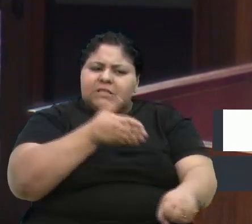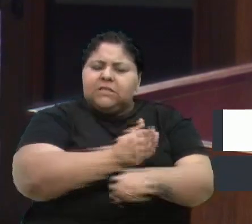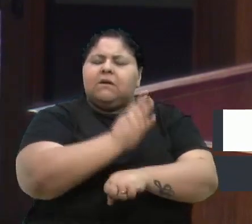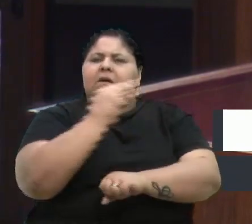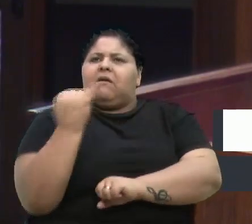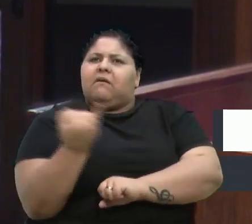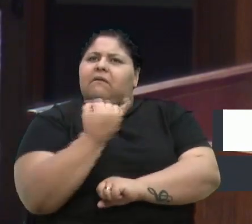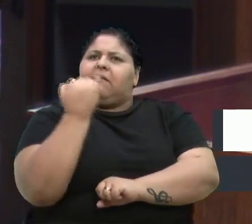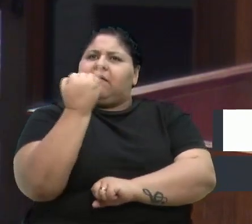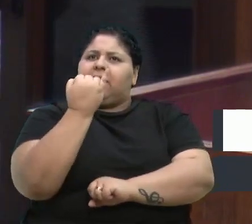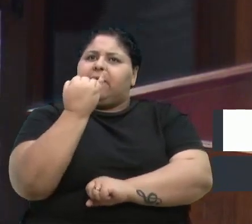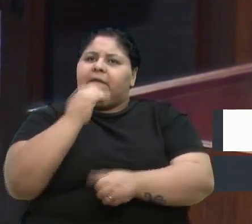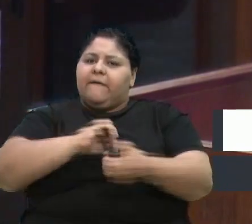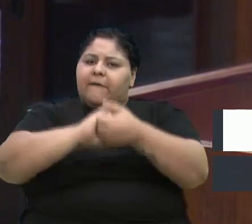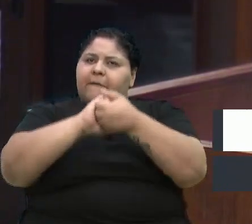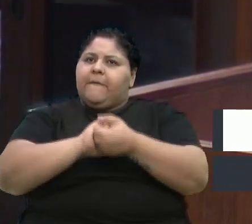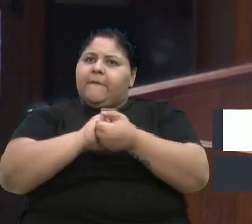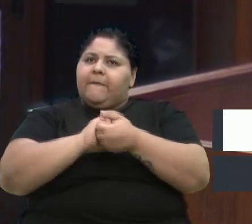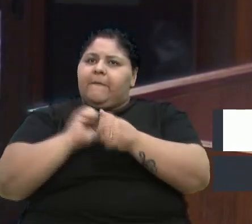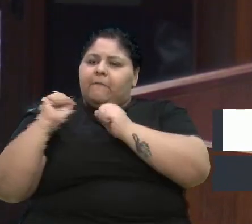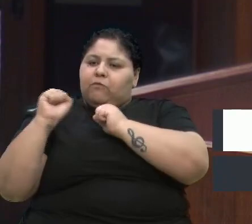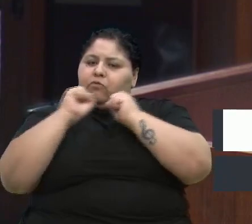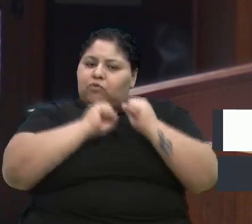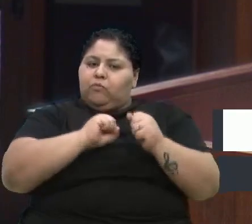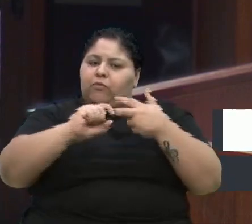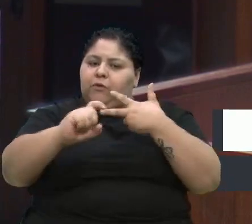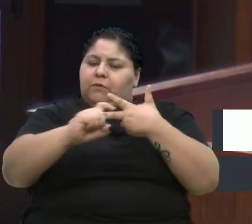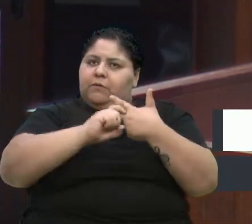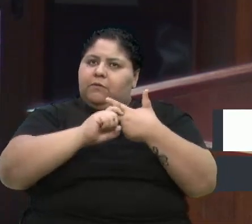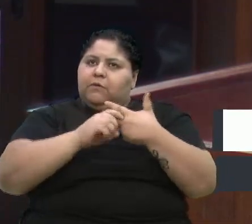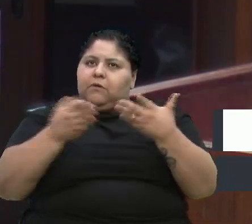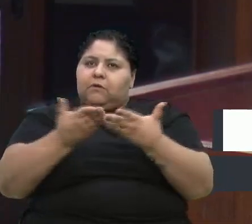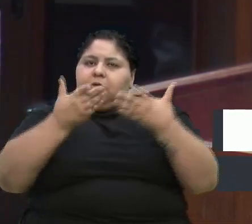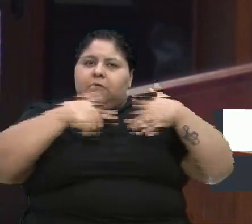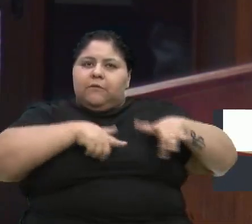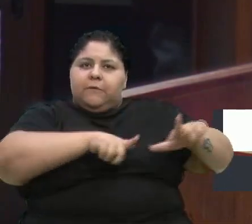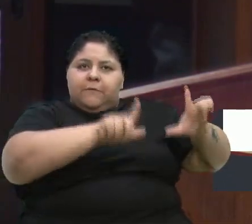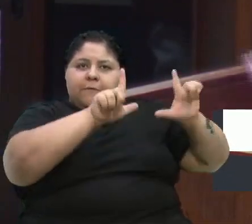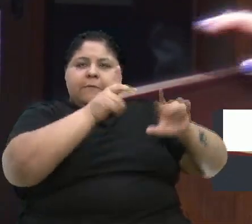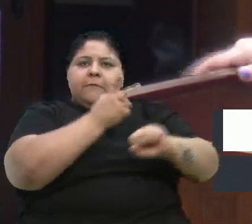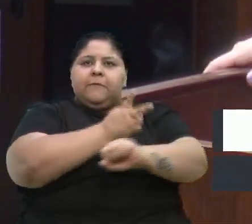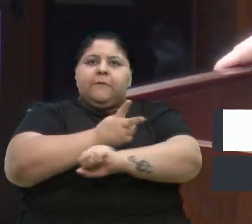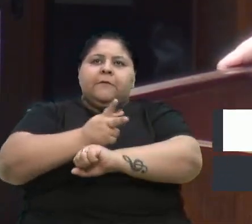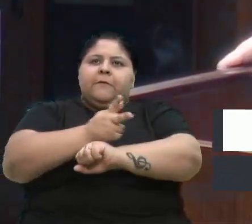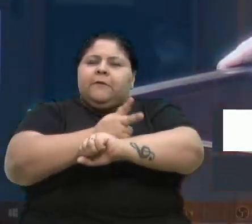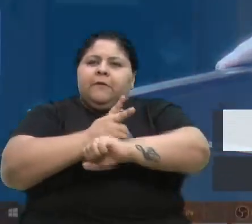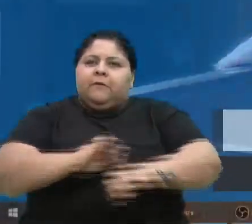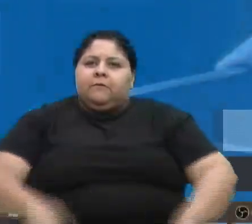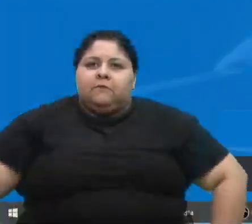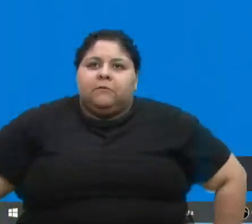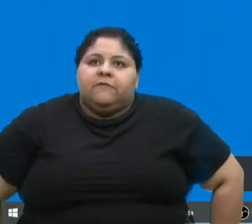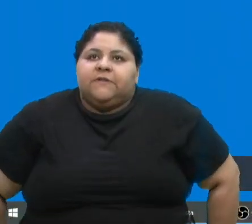importante, muito parceira do poder público. Então, eu vou passar um vídeo agora.